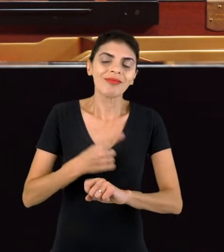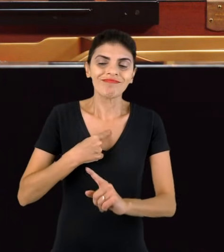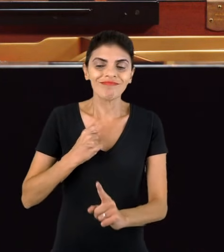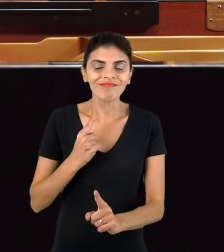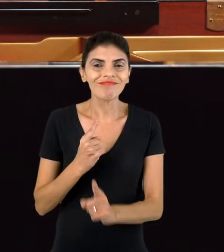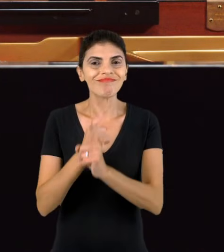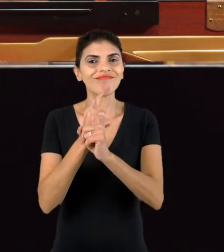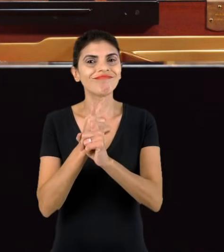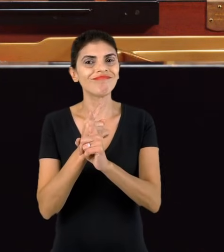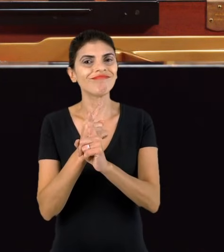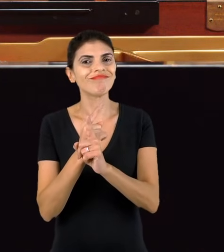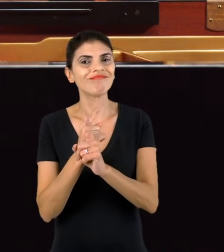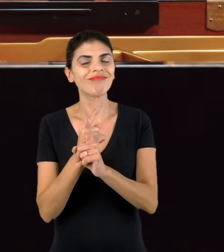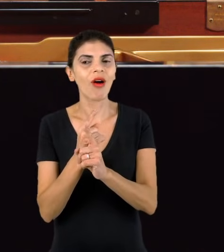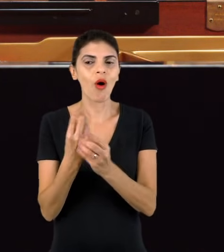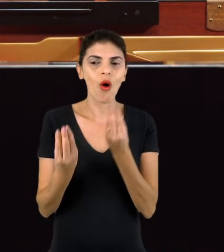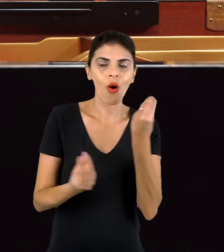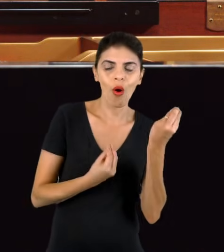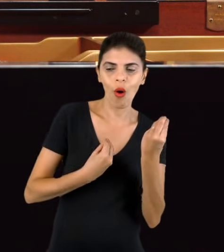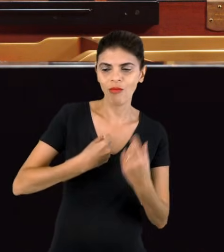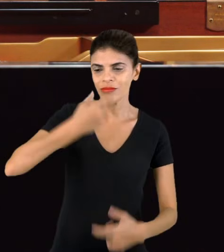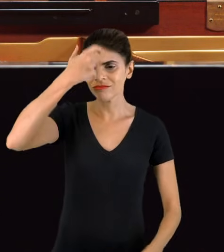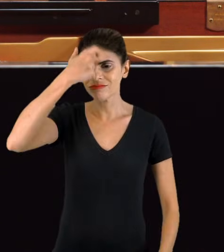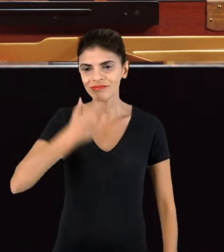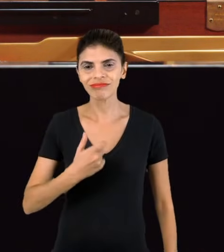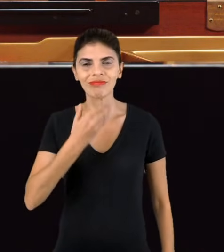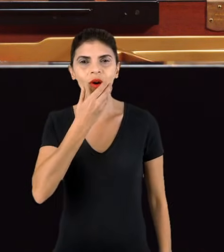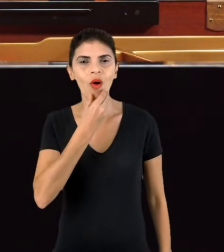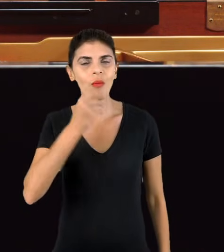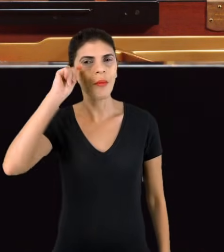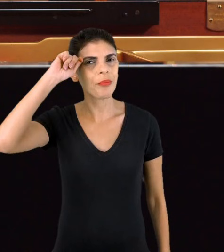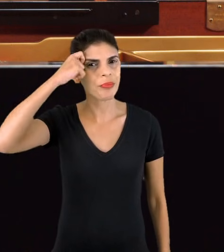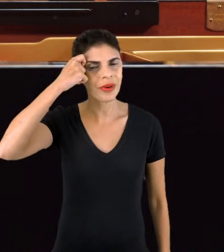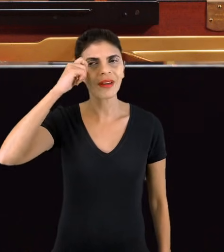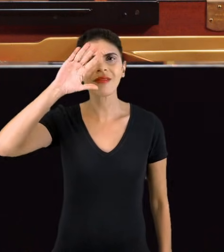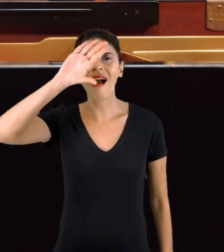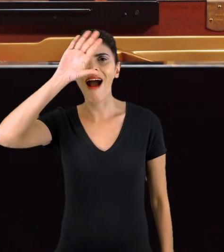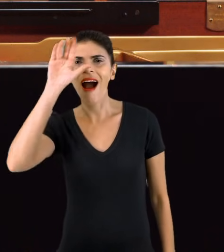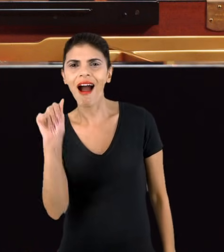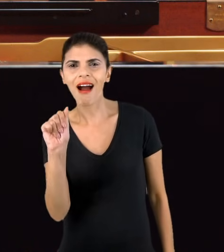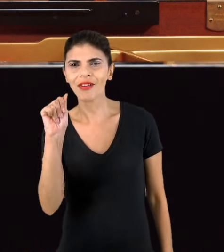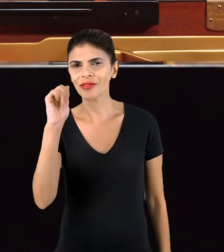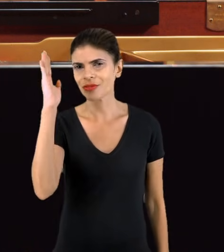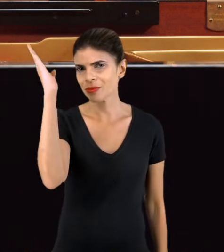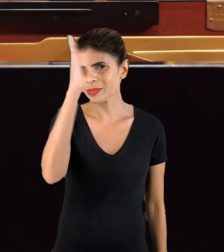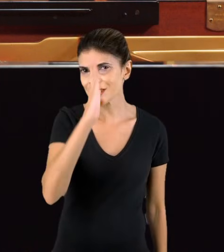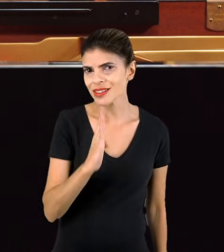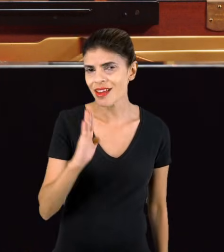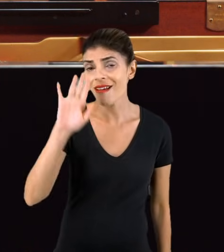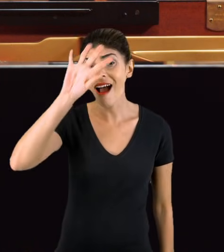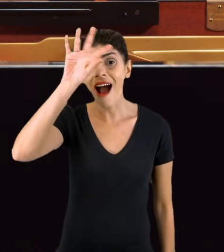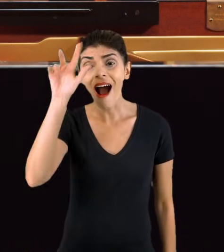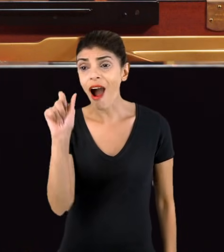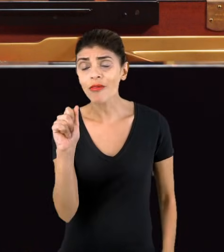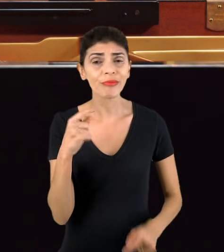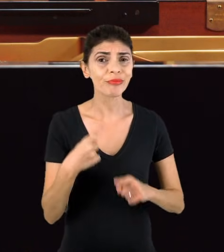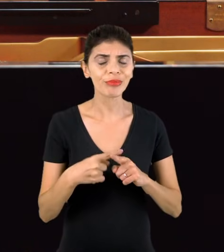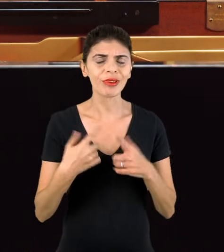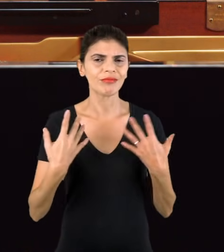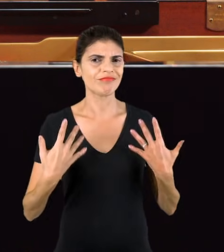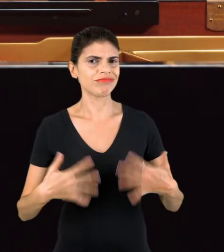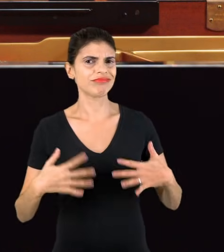também que eu descobri esse Amaro como um homem preto, das tradições afro-brasileiras que são riquíssimas, né, de quando